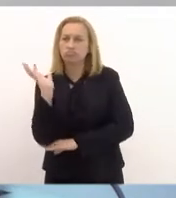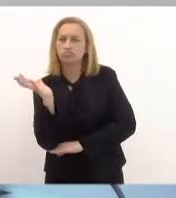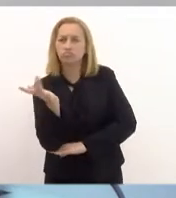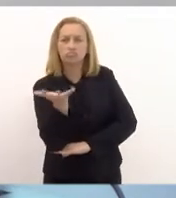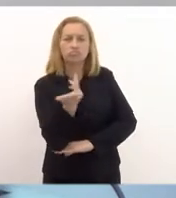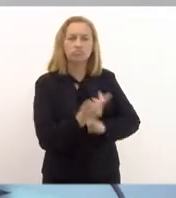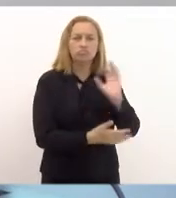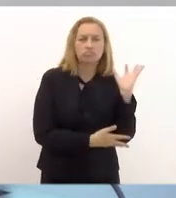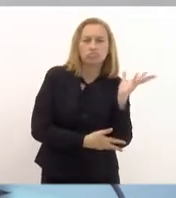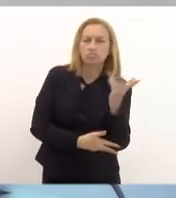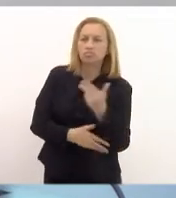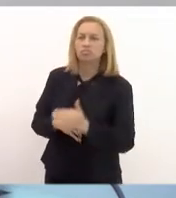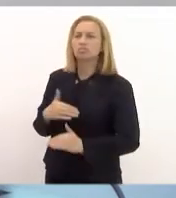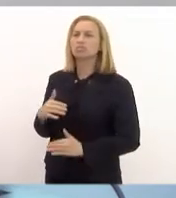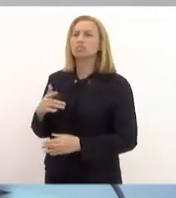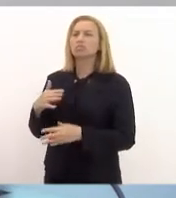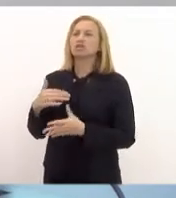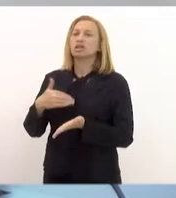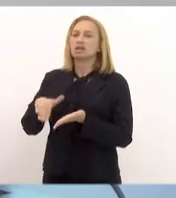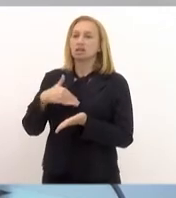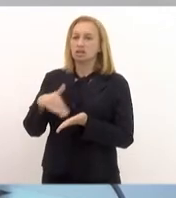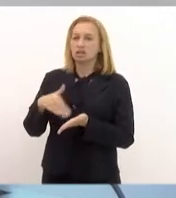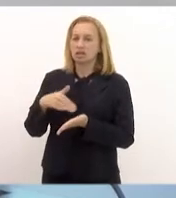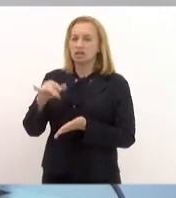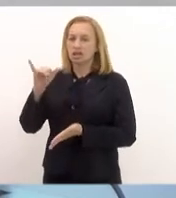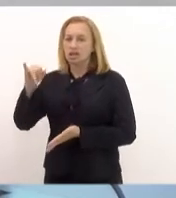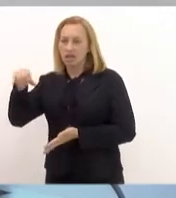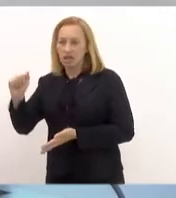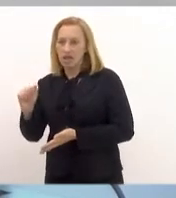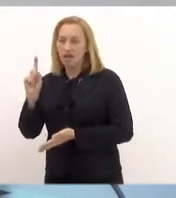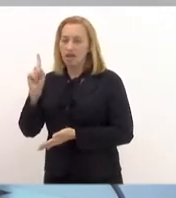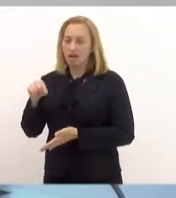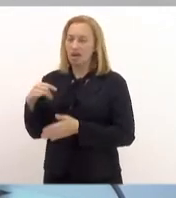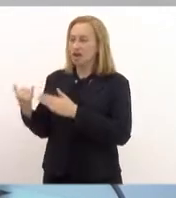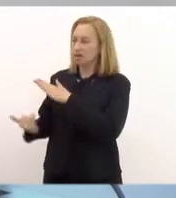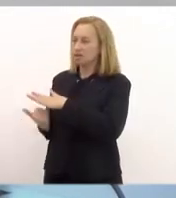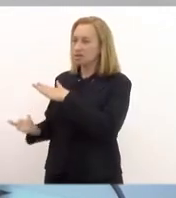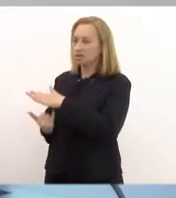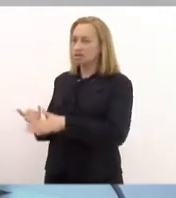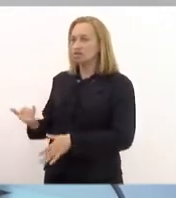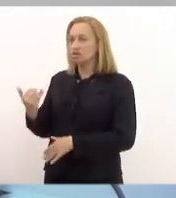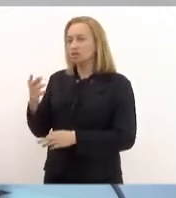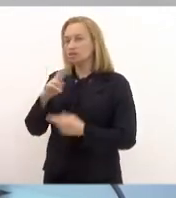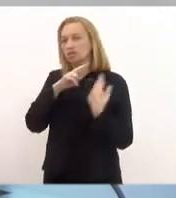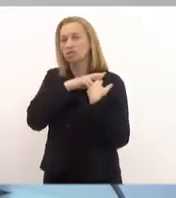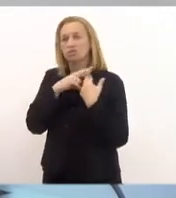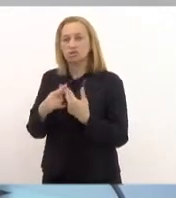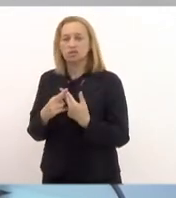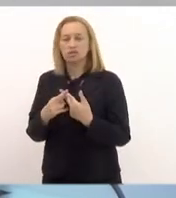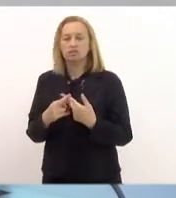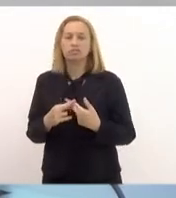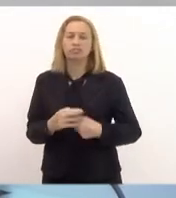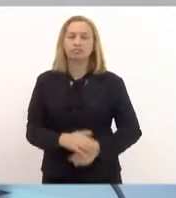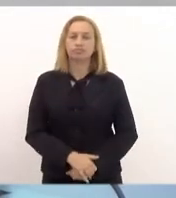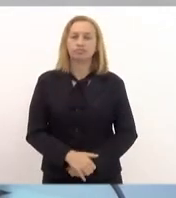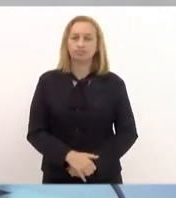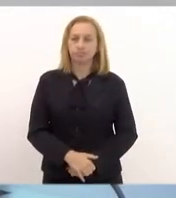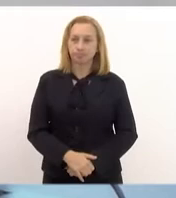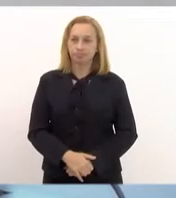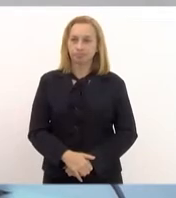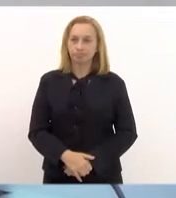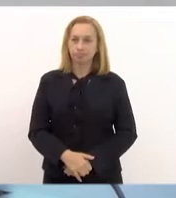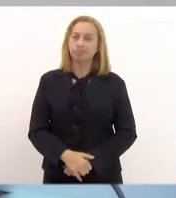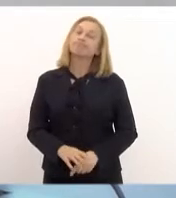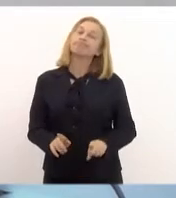a Secretaria do Ambiente, o INEA, são as instituições responsáveis. E,